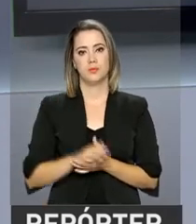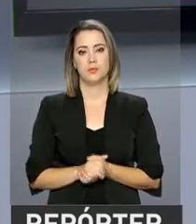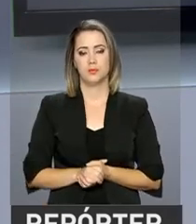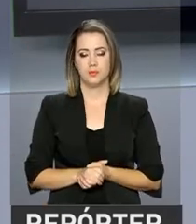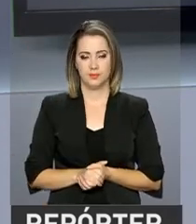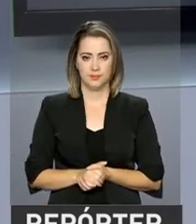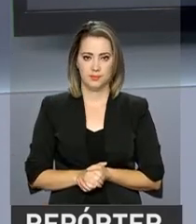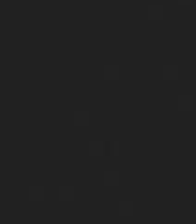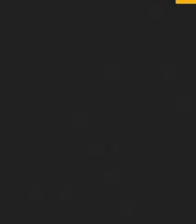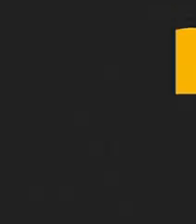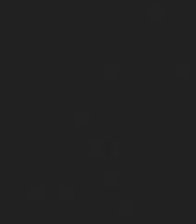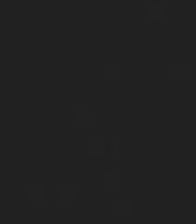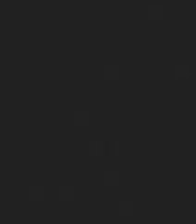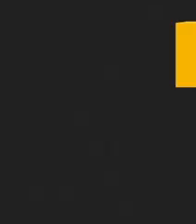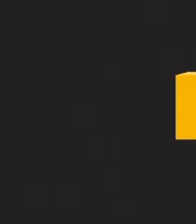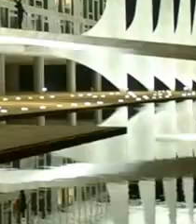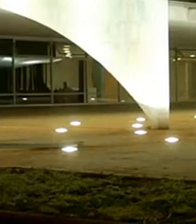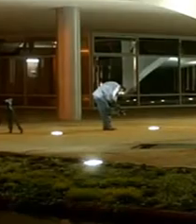federal